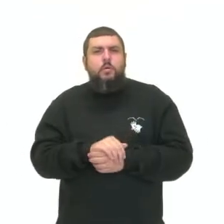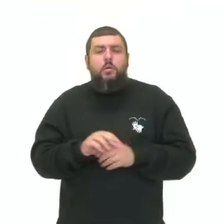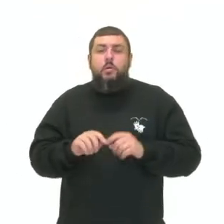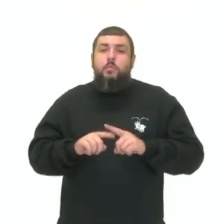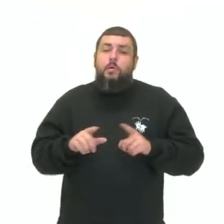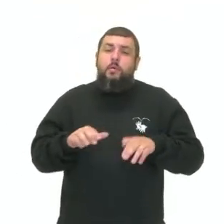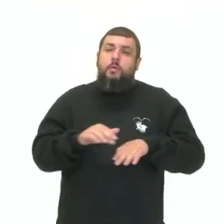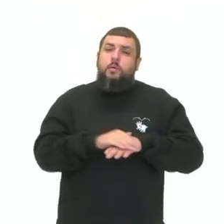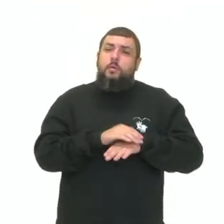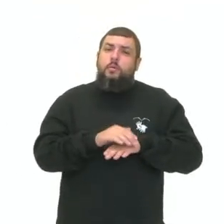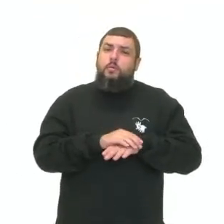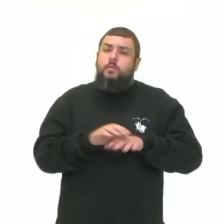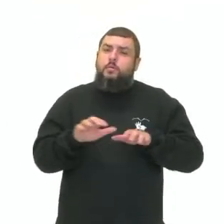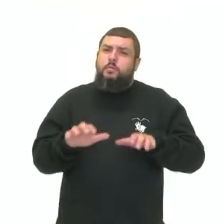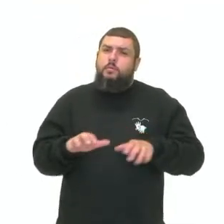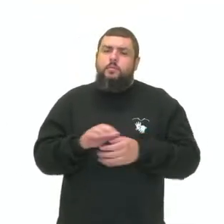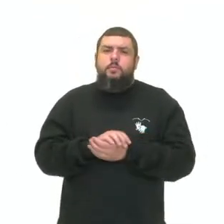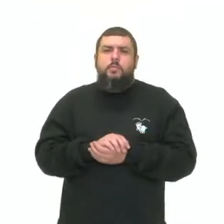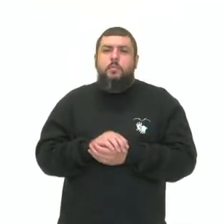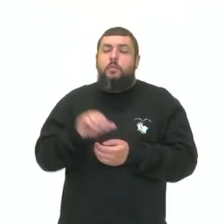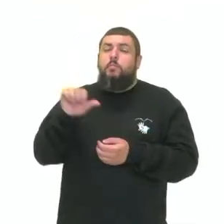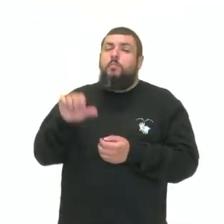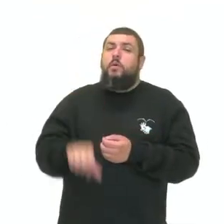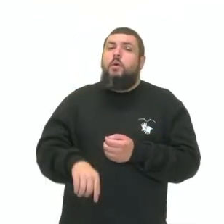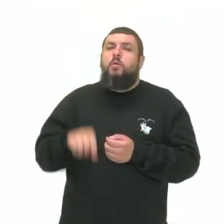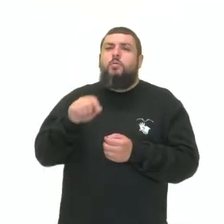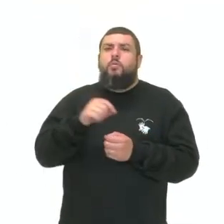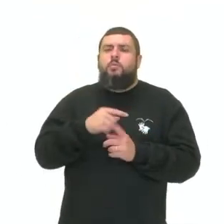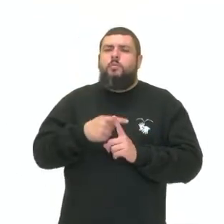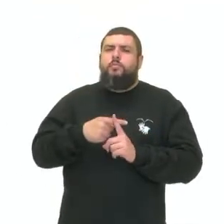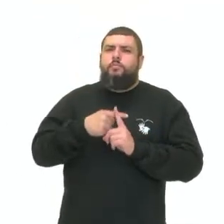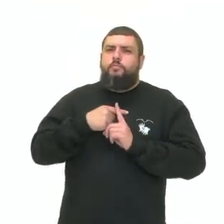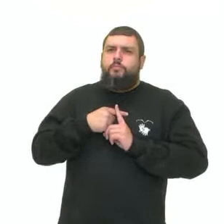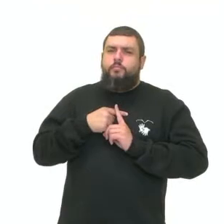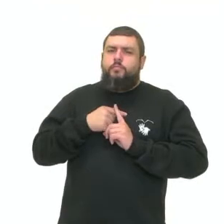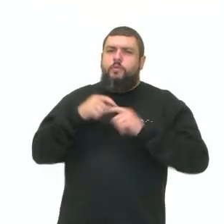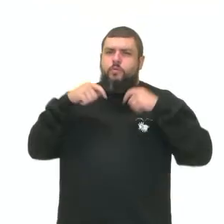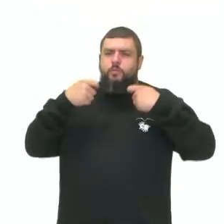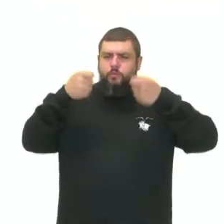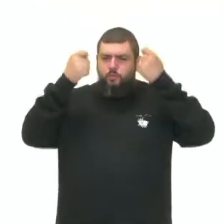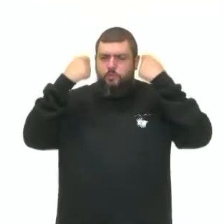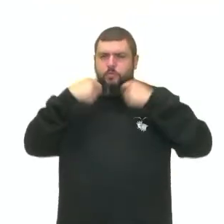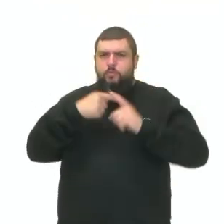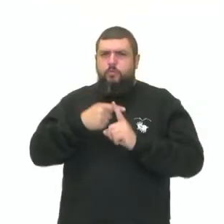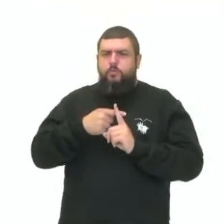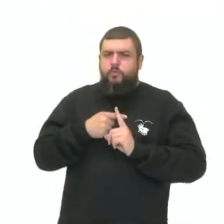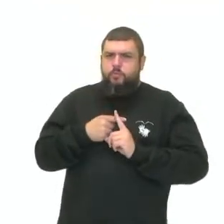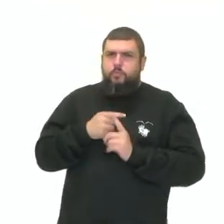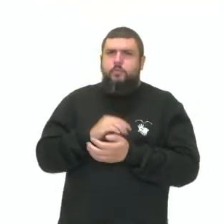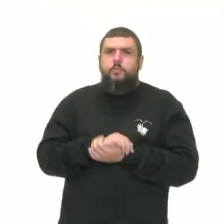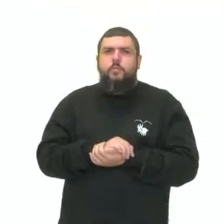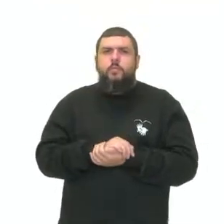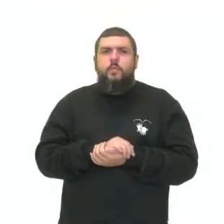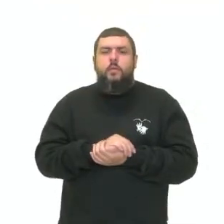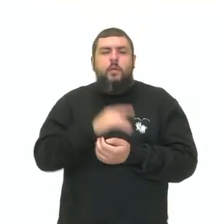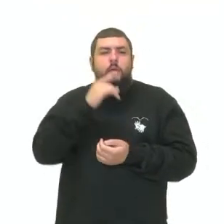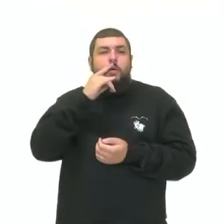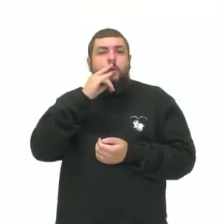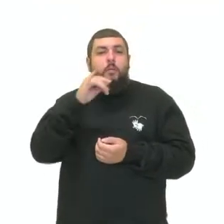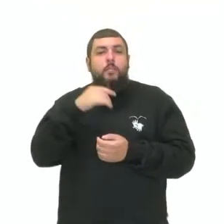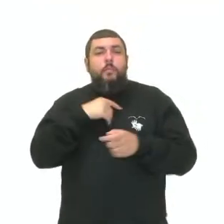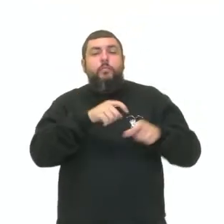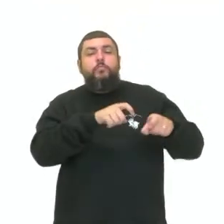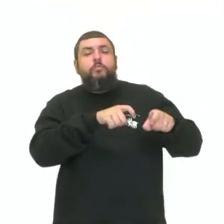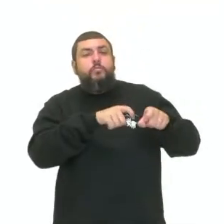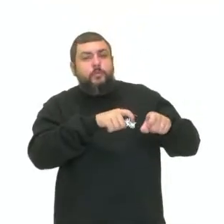sapato. Pior foi com o crucifixo. O pai, voltando de cumprir promessa em Congonhas do Campo, trouxe de presente para ela